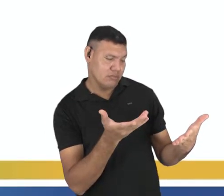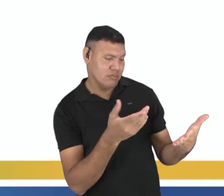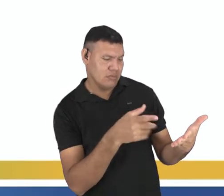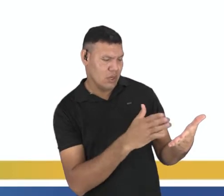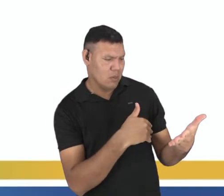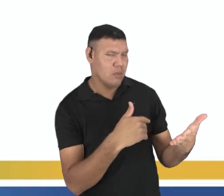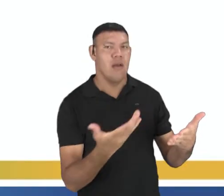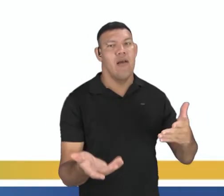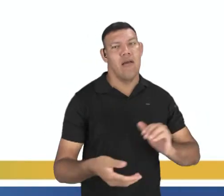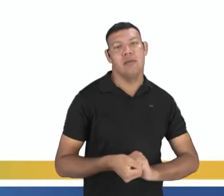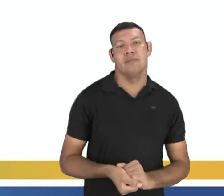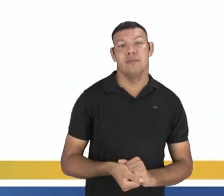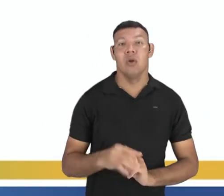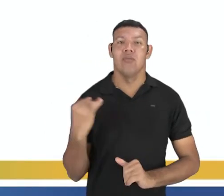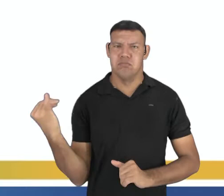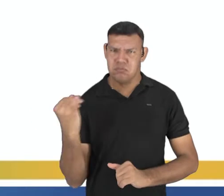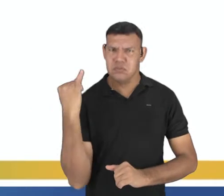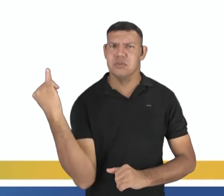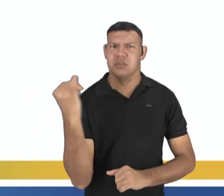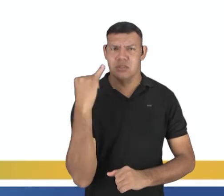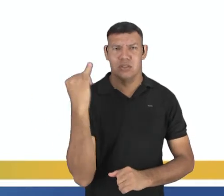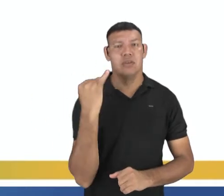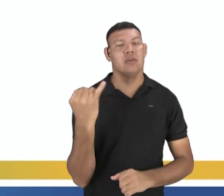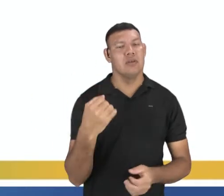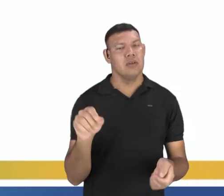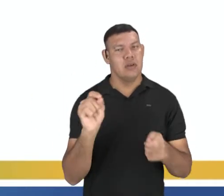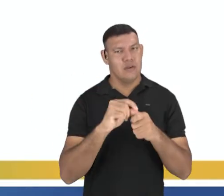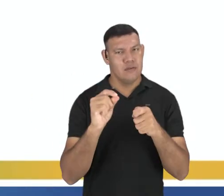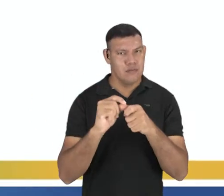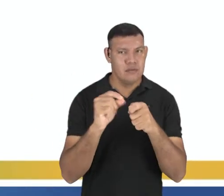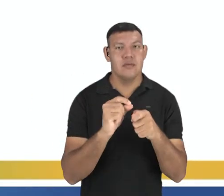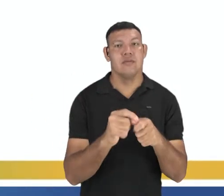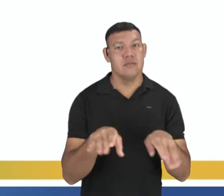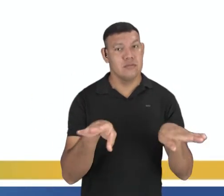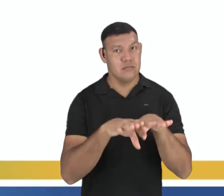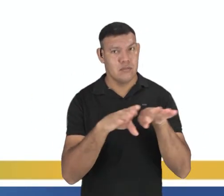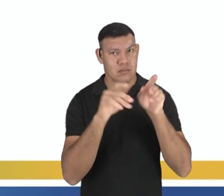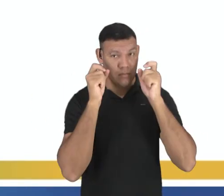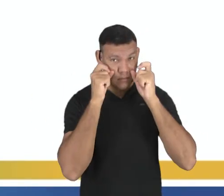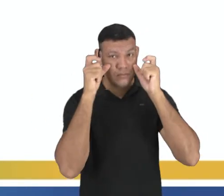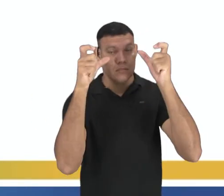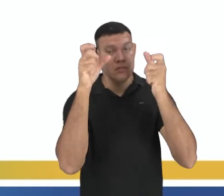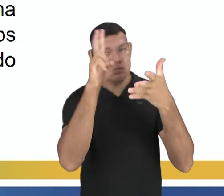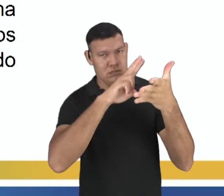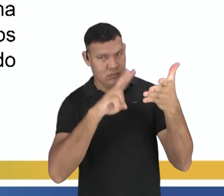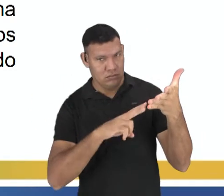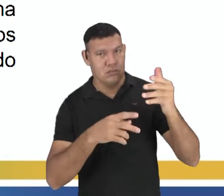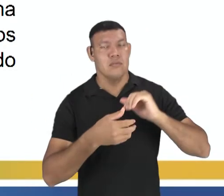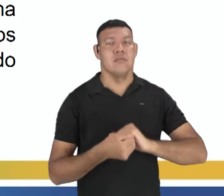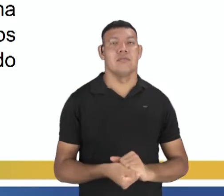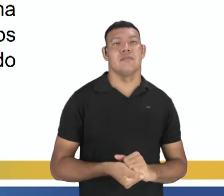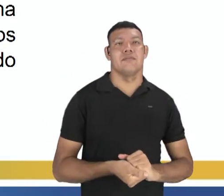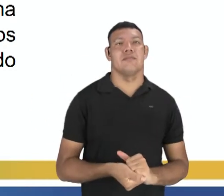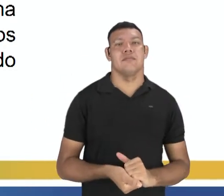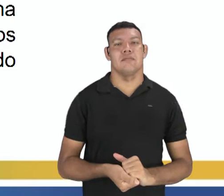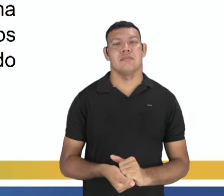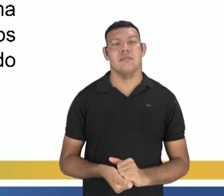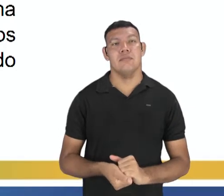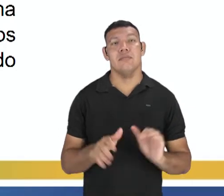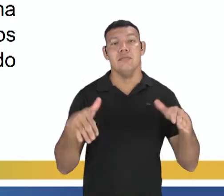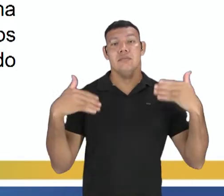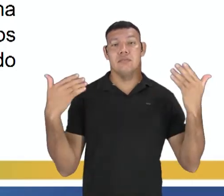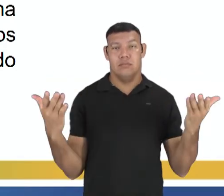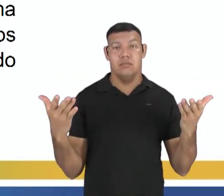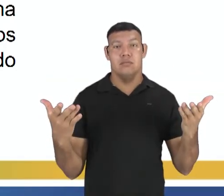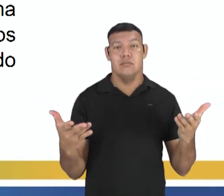Então, o lead vai ser importantíssimo na construção e na chamada de atenção para o leitor. E